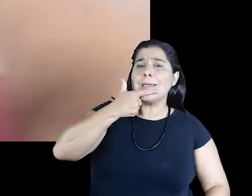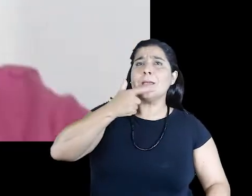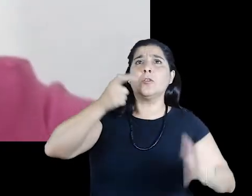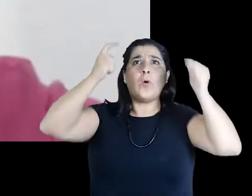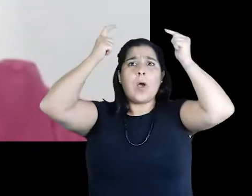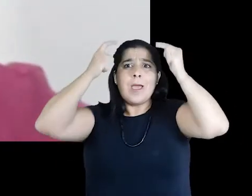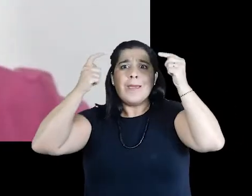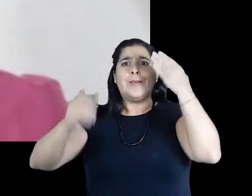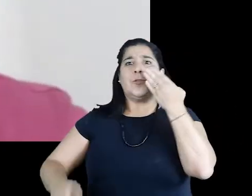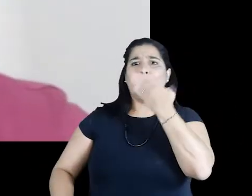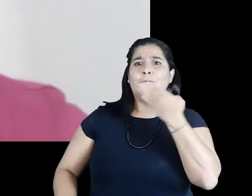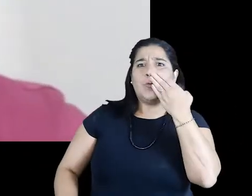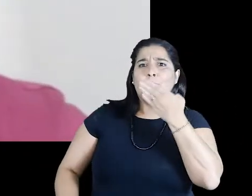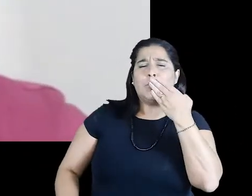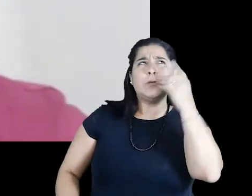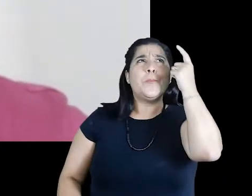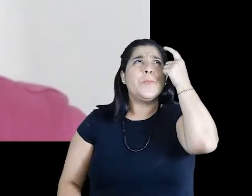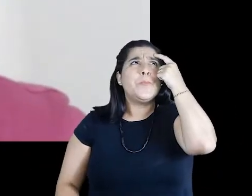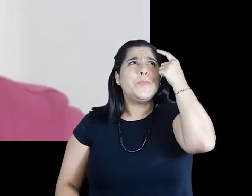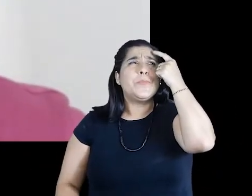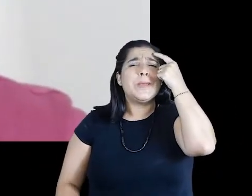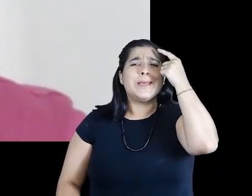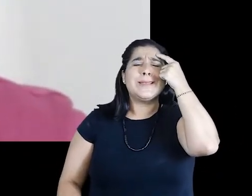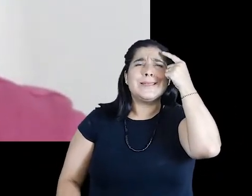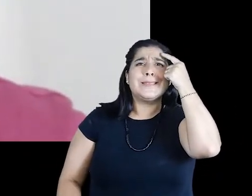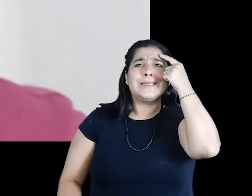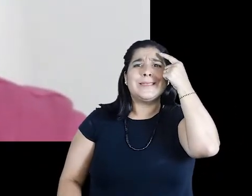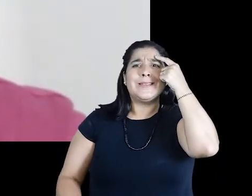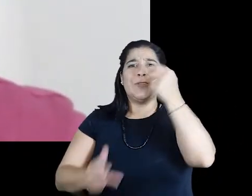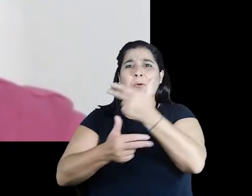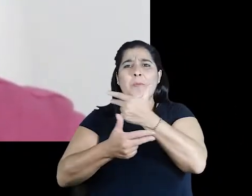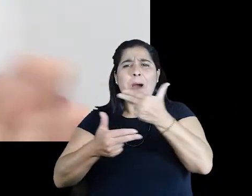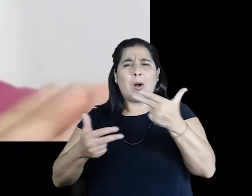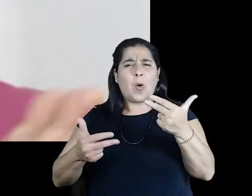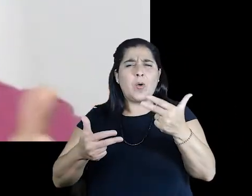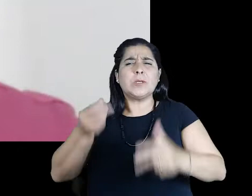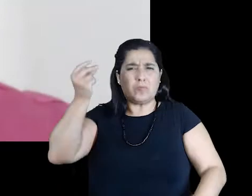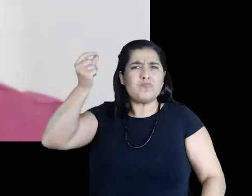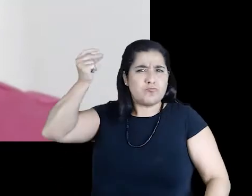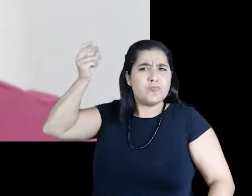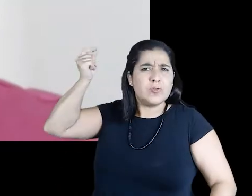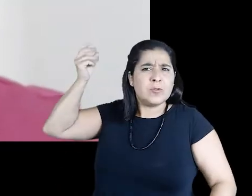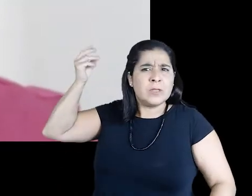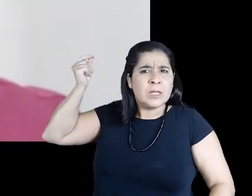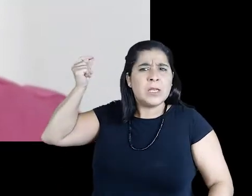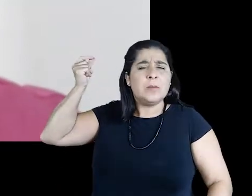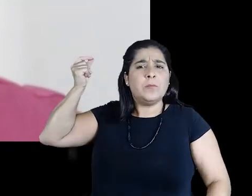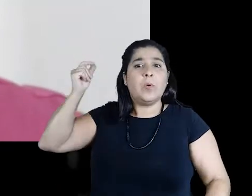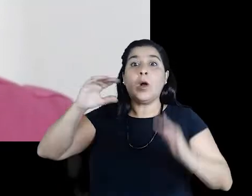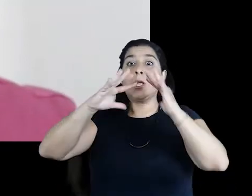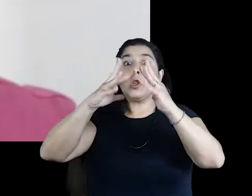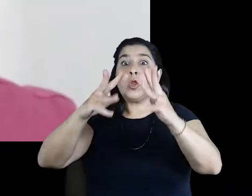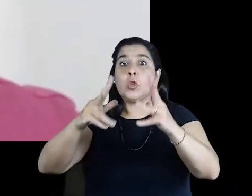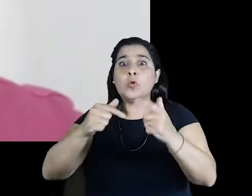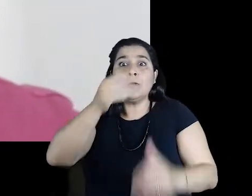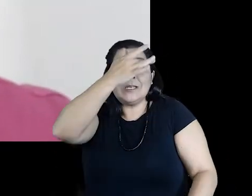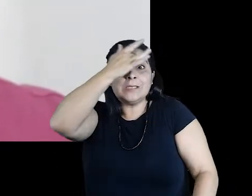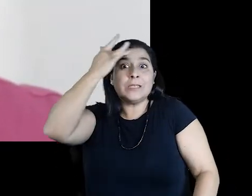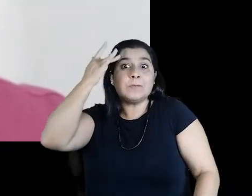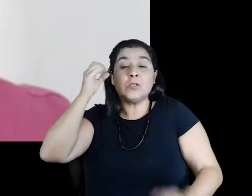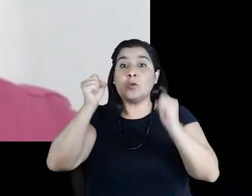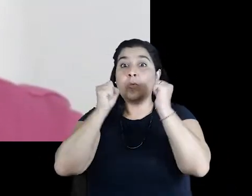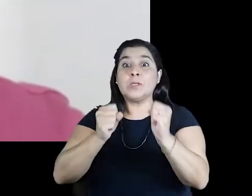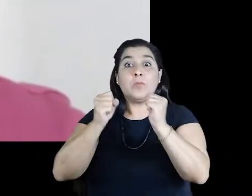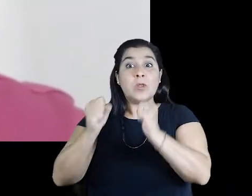o Rei da Rapadura. Então, eu fiquei pensando, e é uma coisa que me persegue já há muito tempo, que todos nós poderíamos